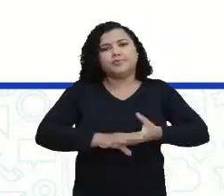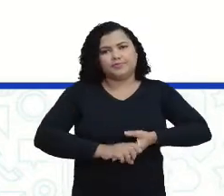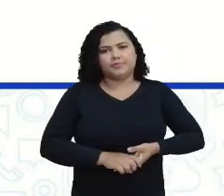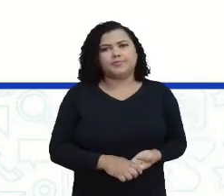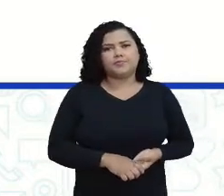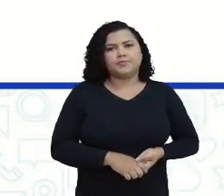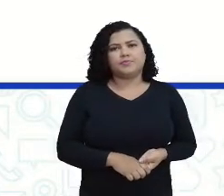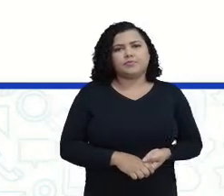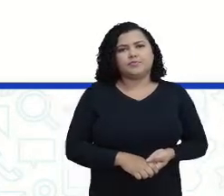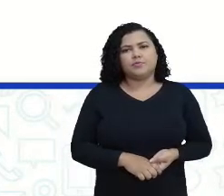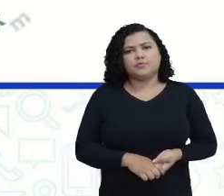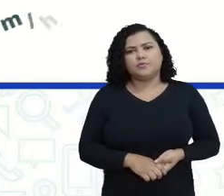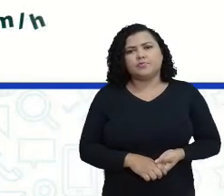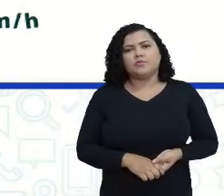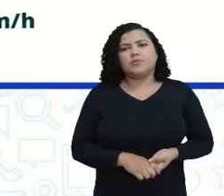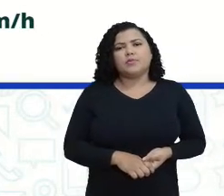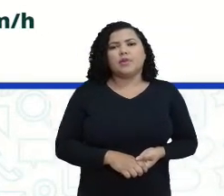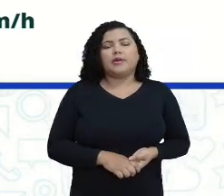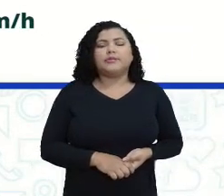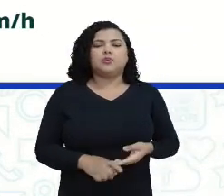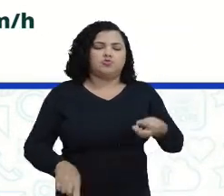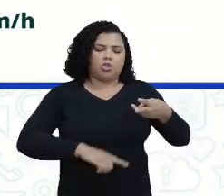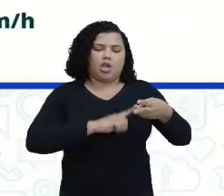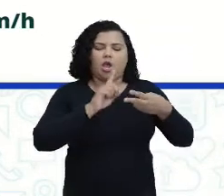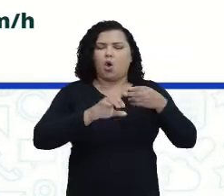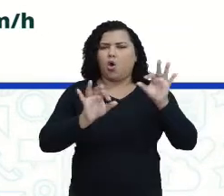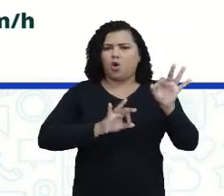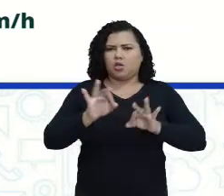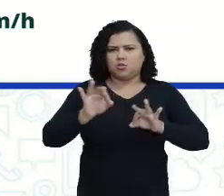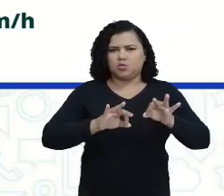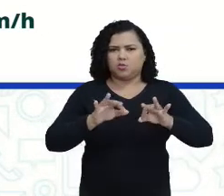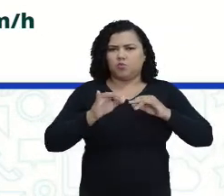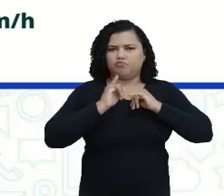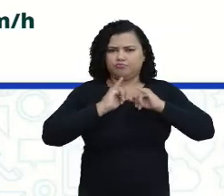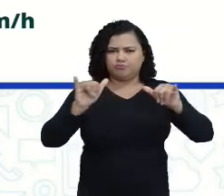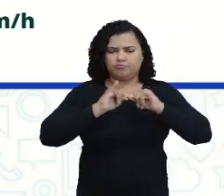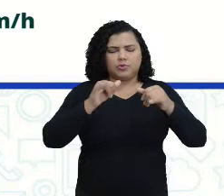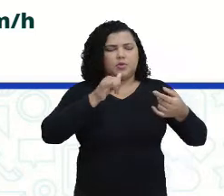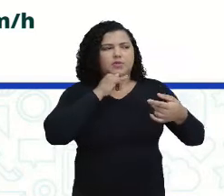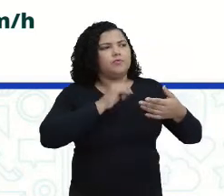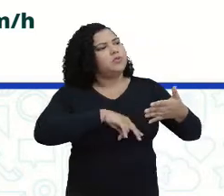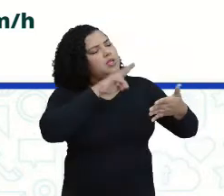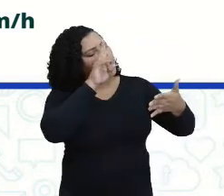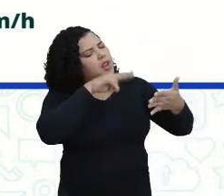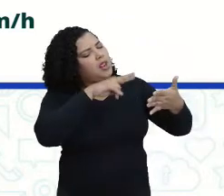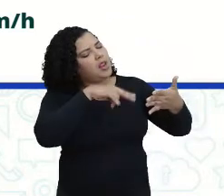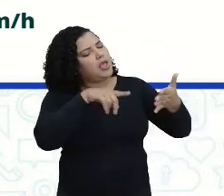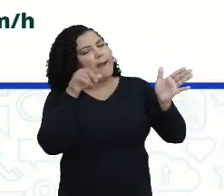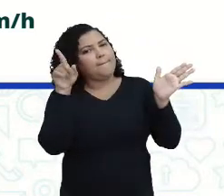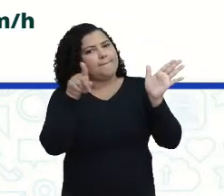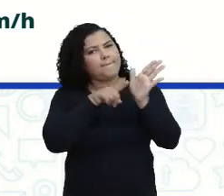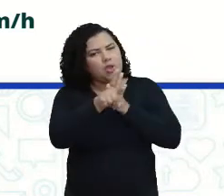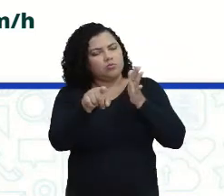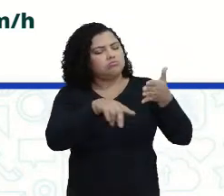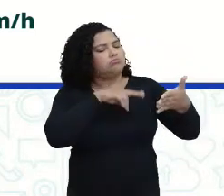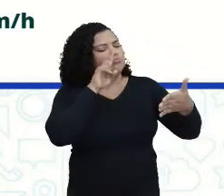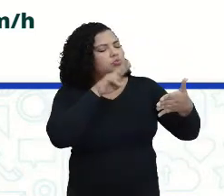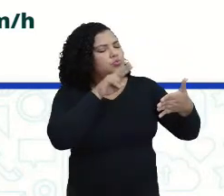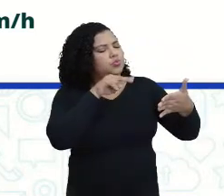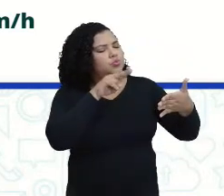proporcionalidade. Então, organizando as informações seria você, lendo o problema ou interpretando o